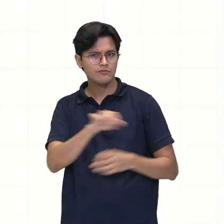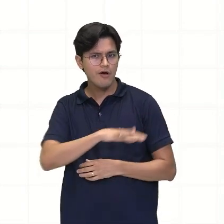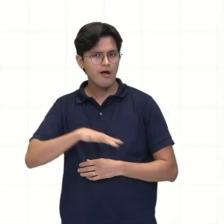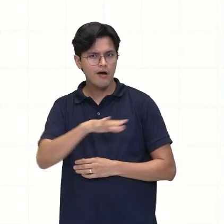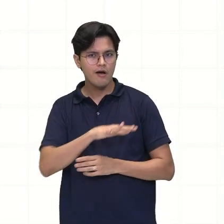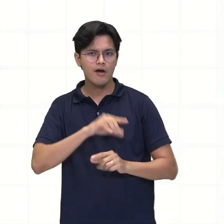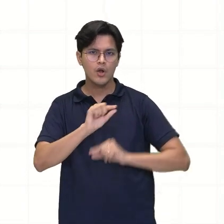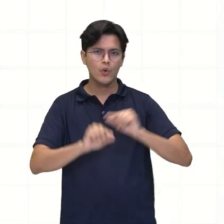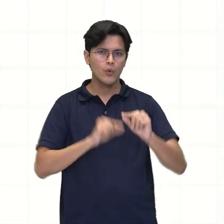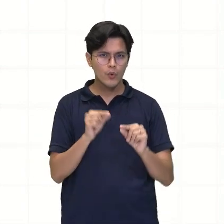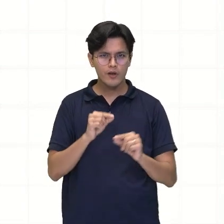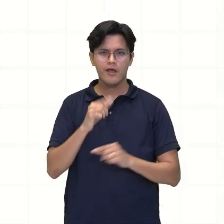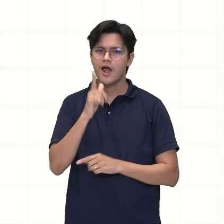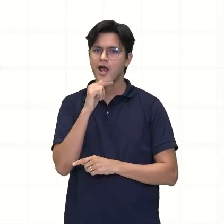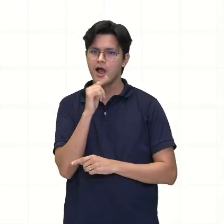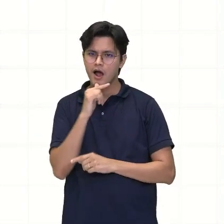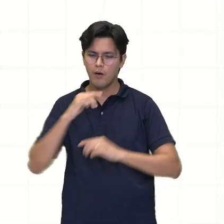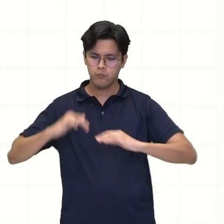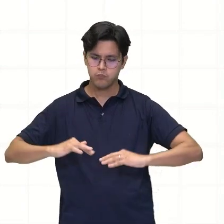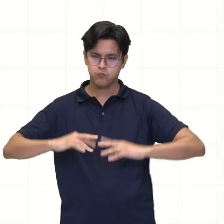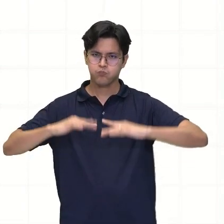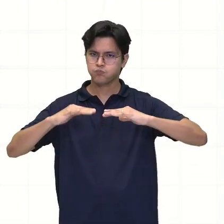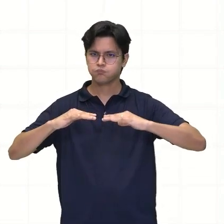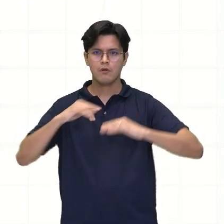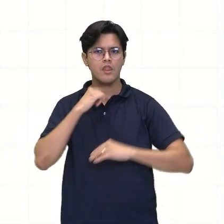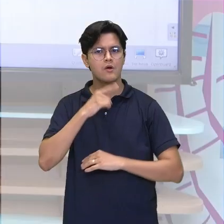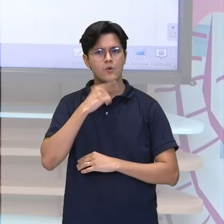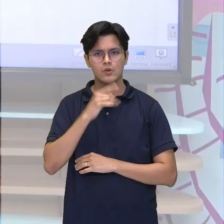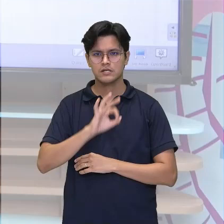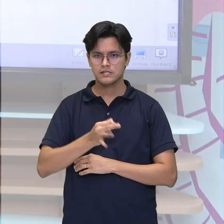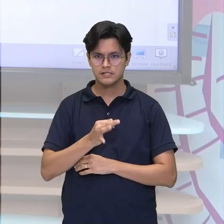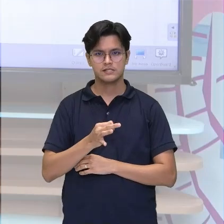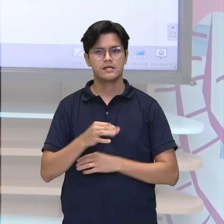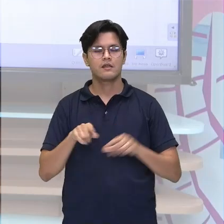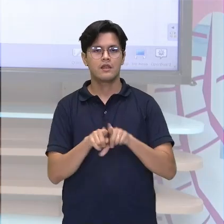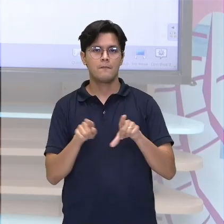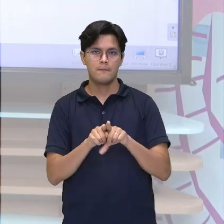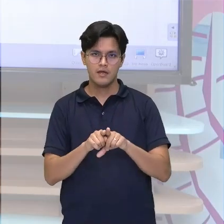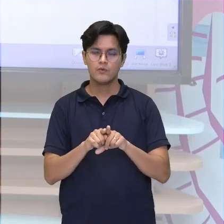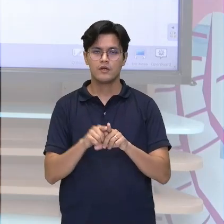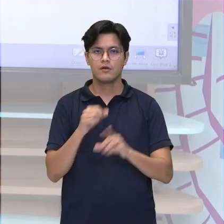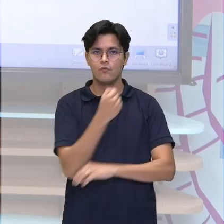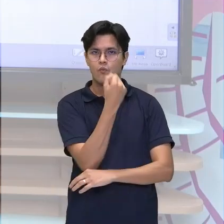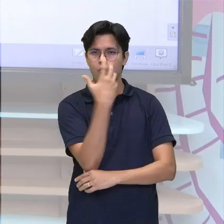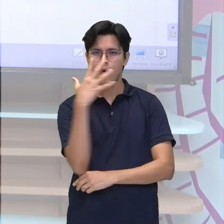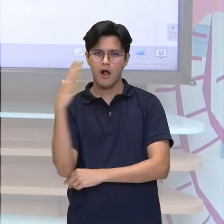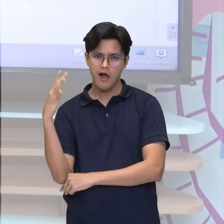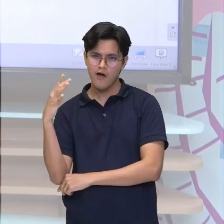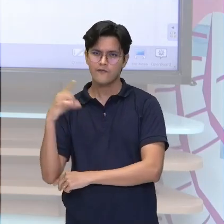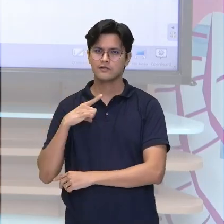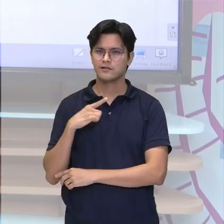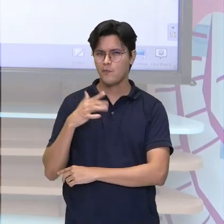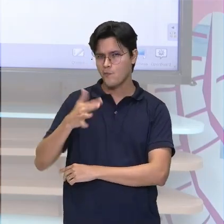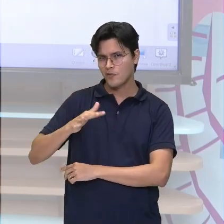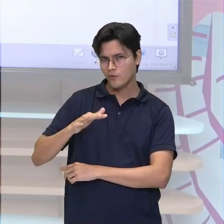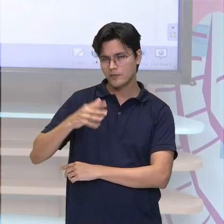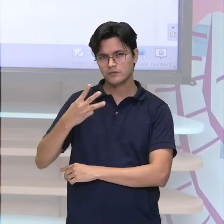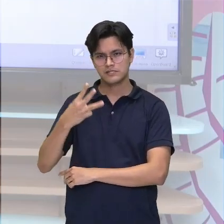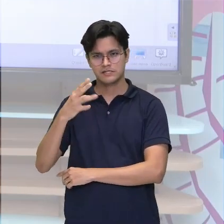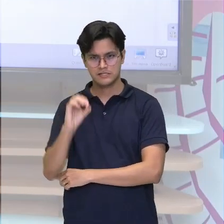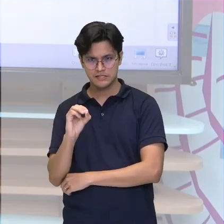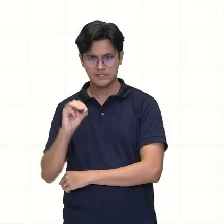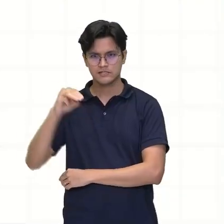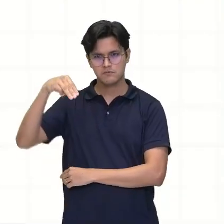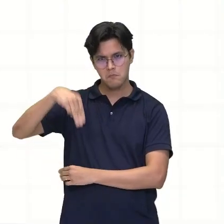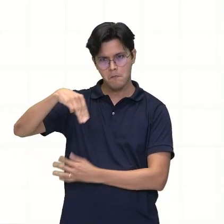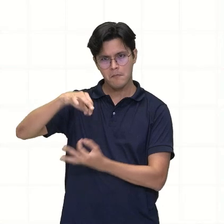são atingidas pela cheia dos rios, tá bom? Suas árvores atingem aí, em média, de 30 a 60